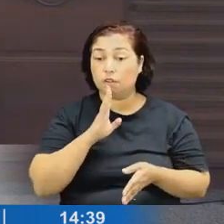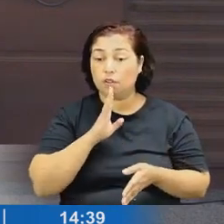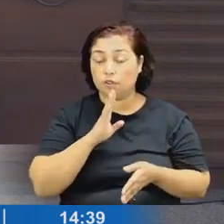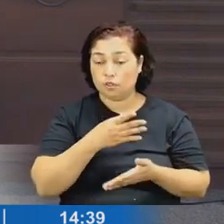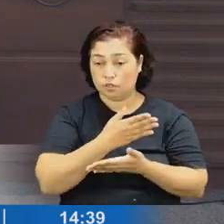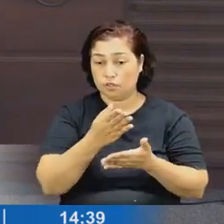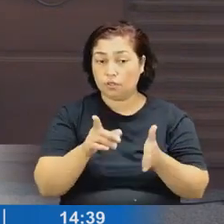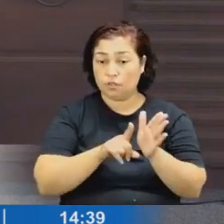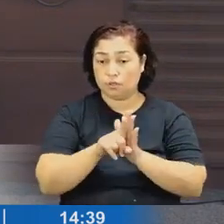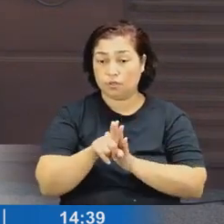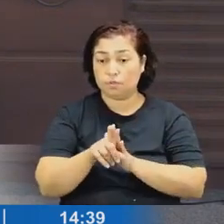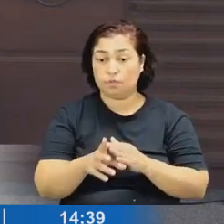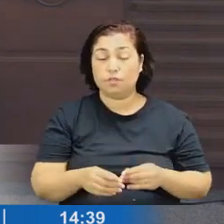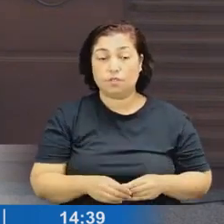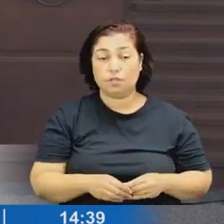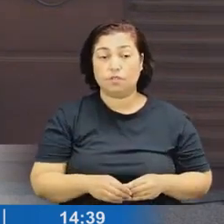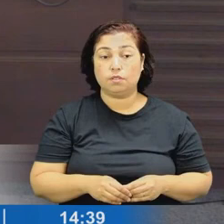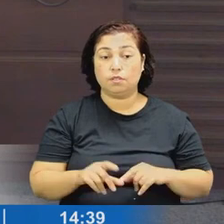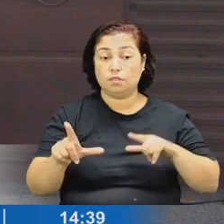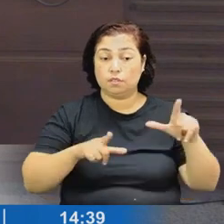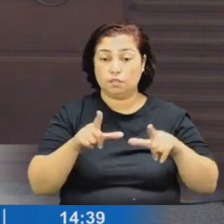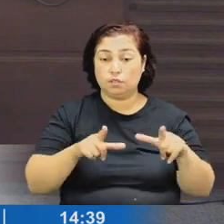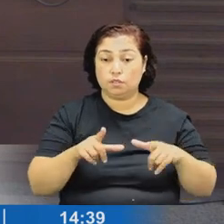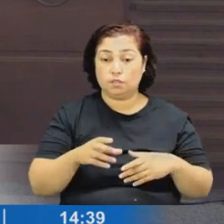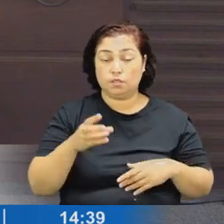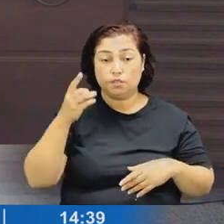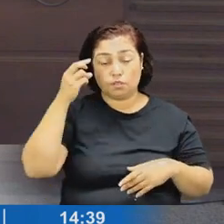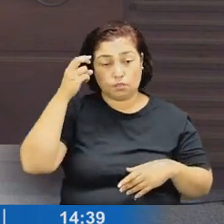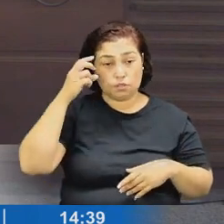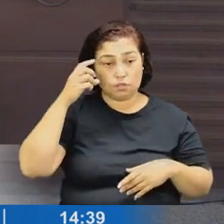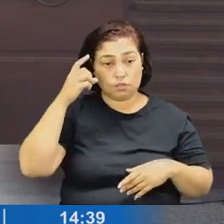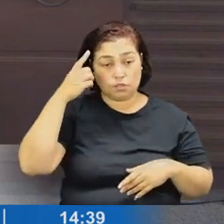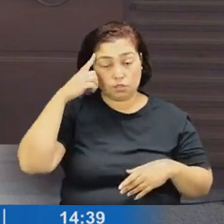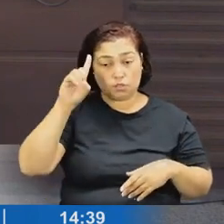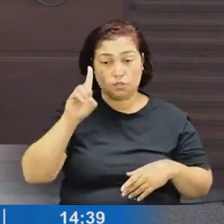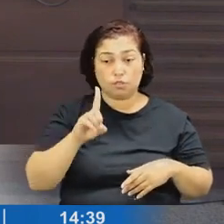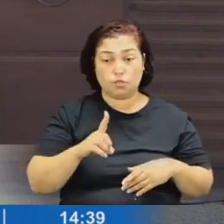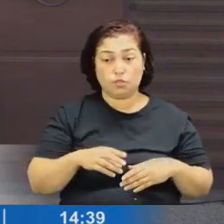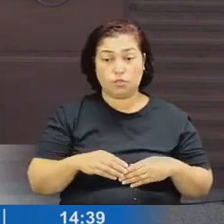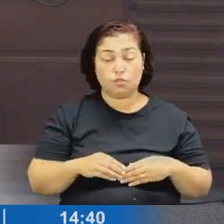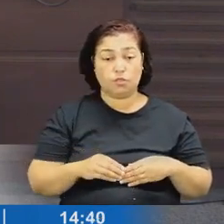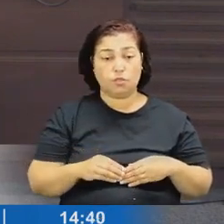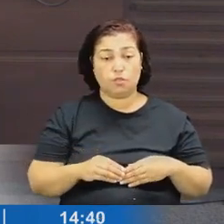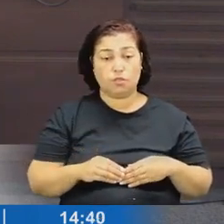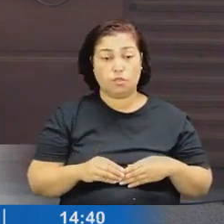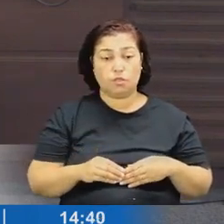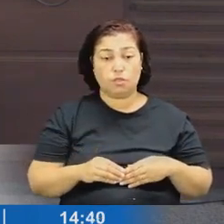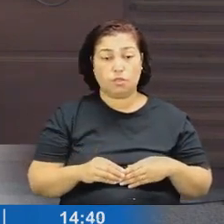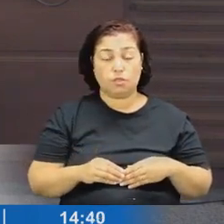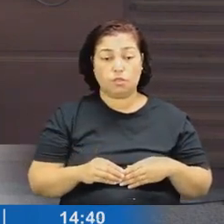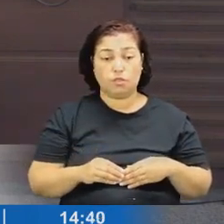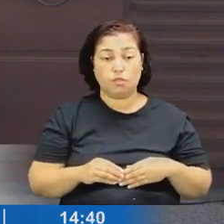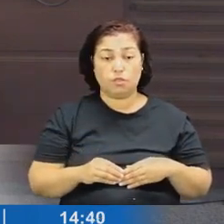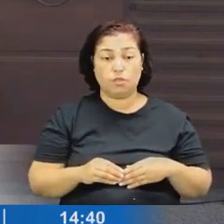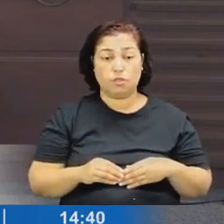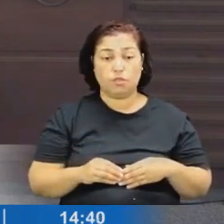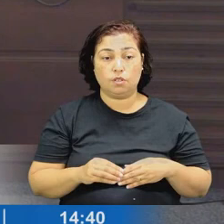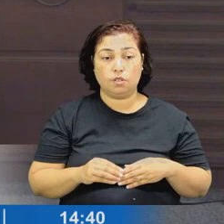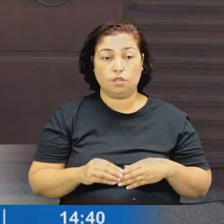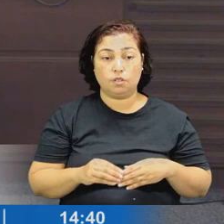você trabalha de gestão de mais da câmara geral